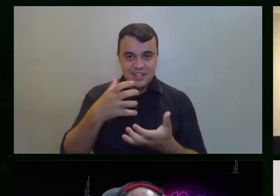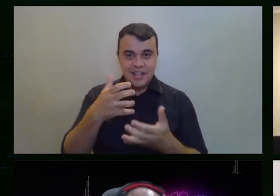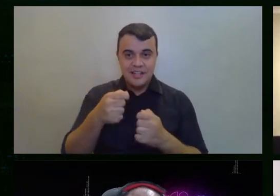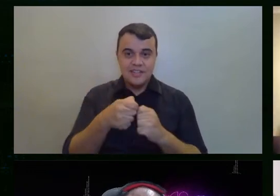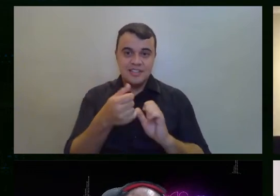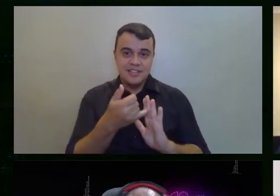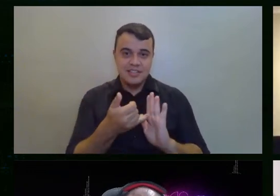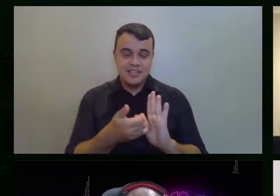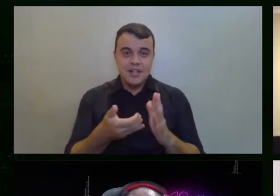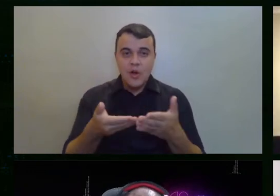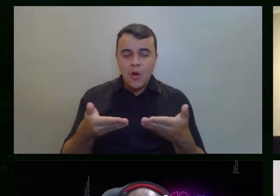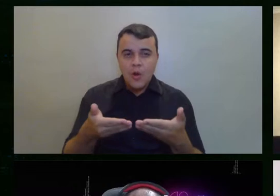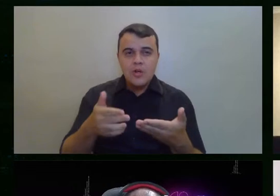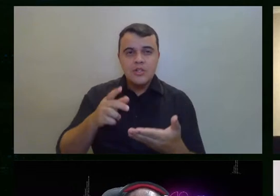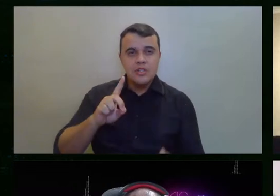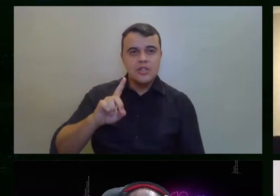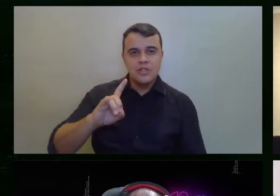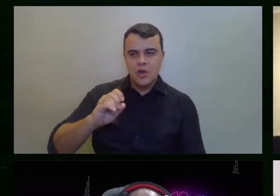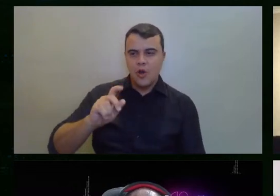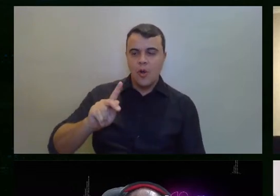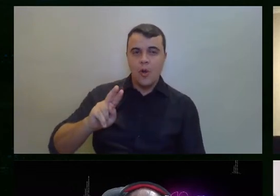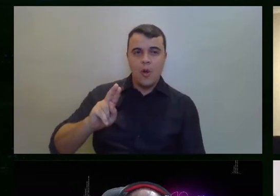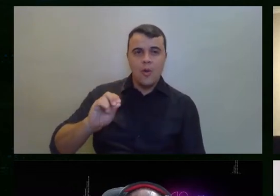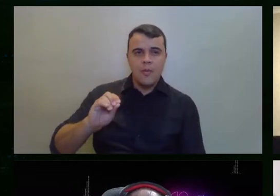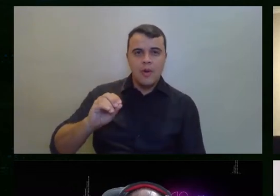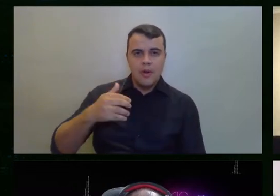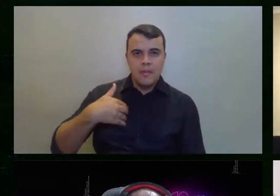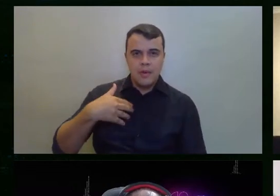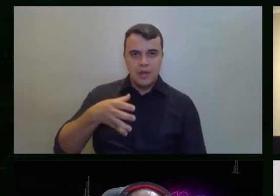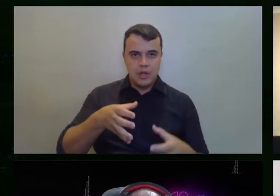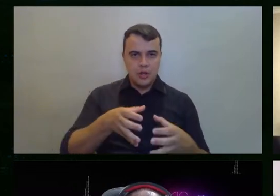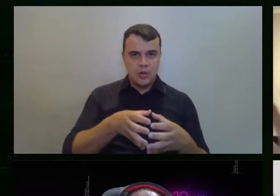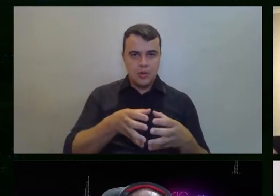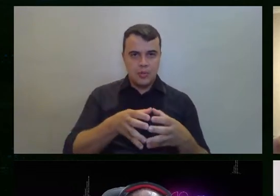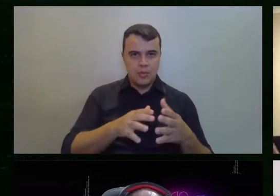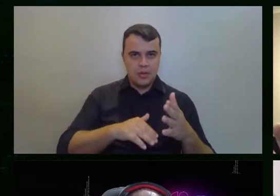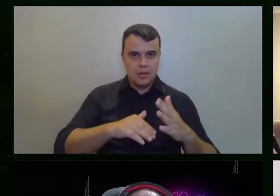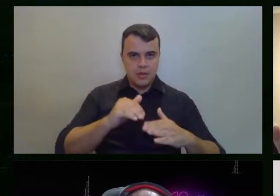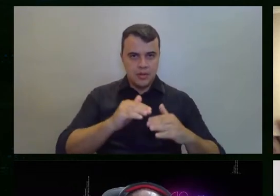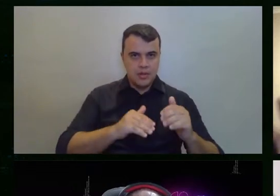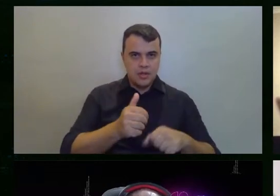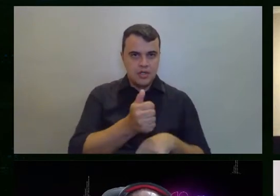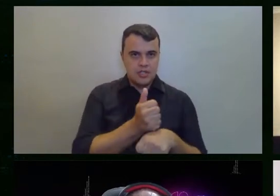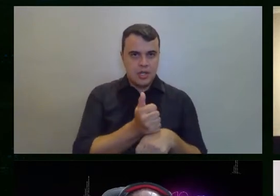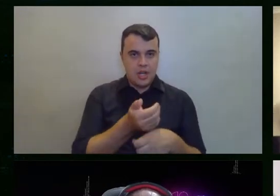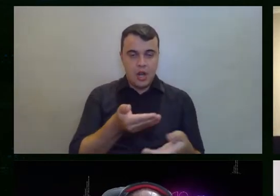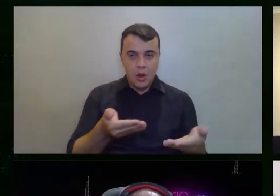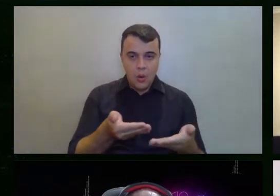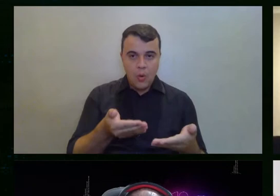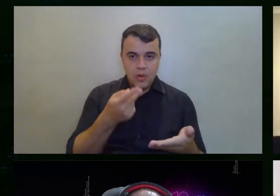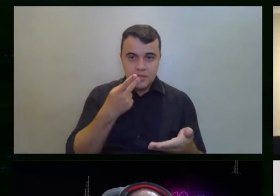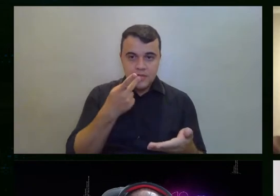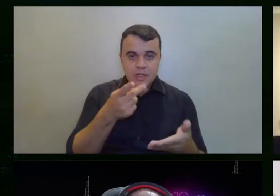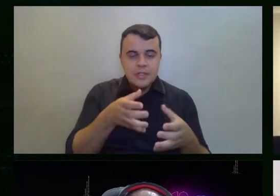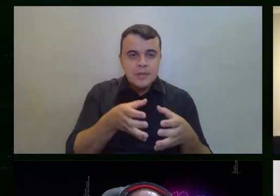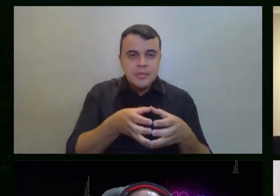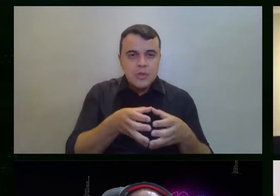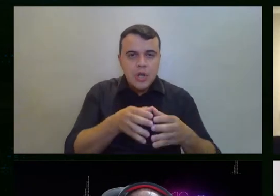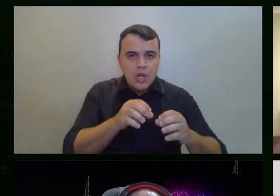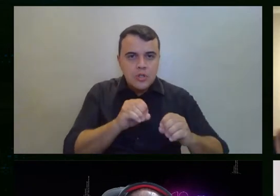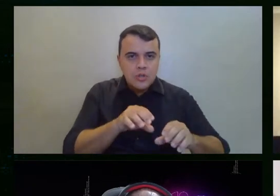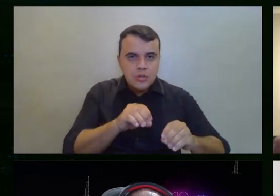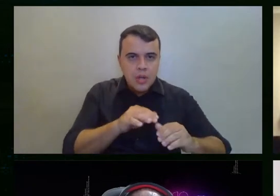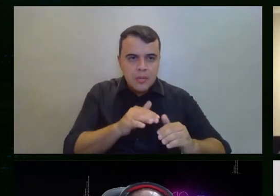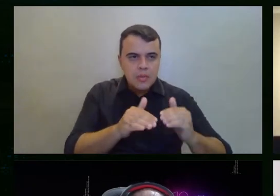inscreveu hoje no DIU pro eu vou te colocar na minha turma de mentoria de carreira então assim eu tô fazendo uma turma de mentoria de carreira para